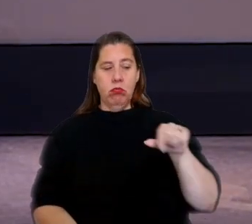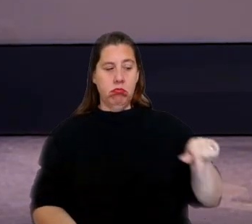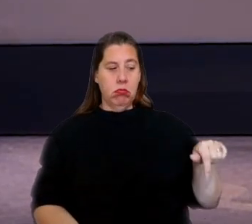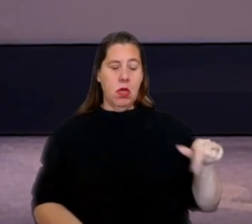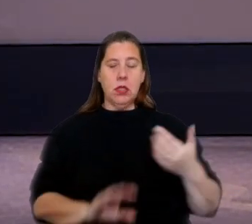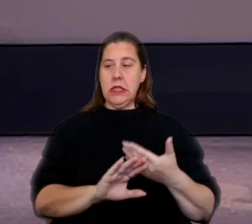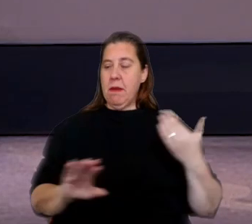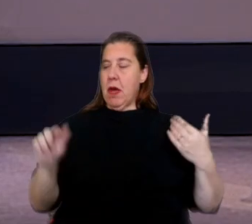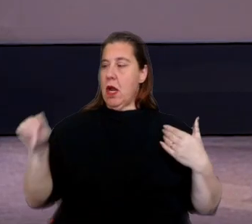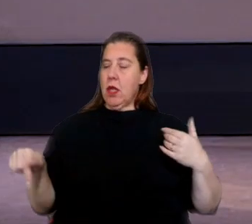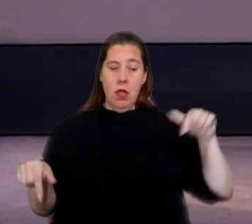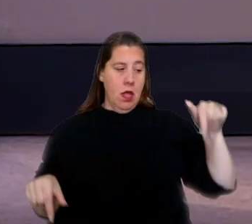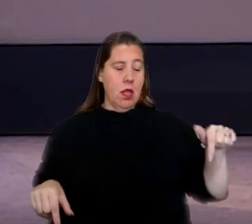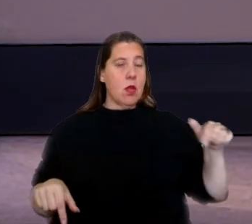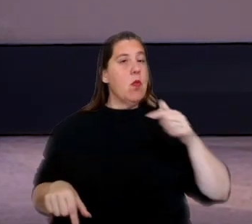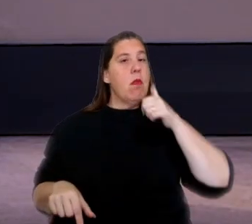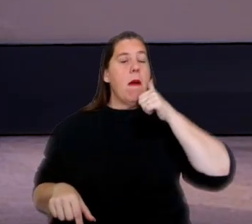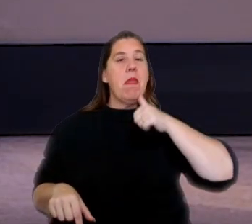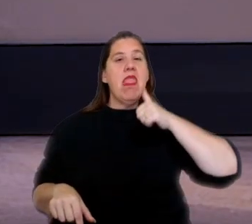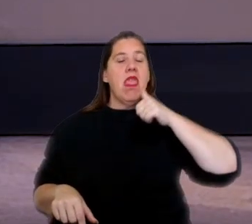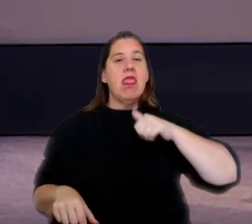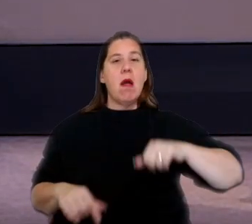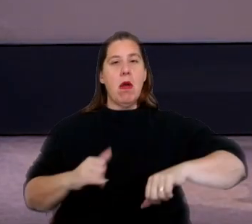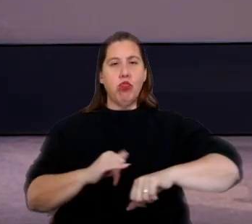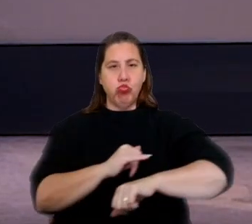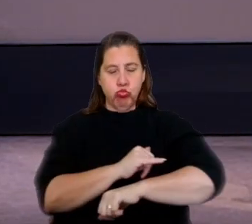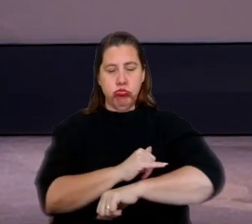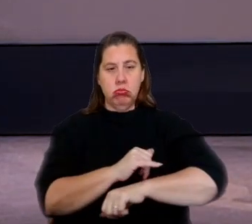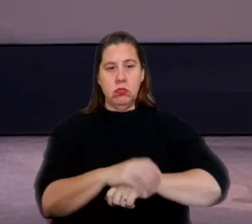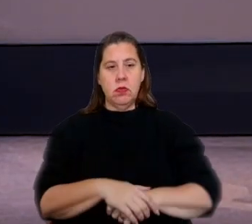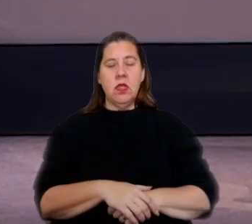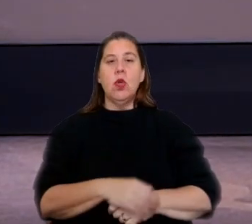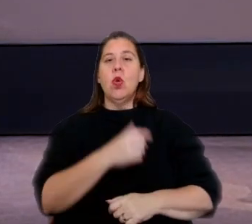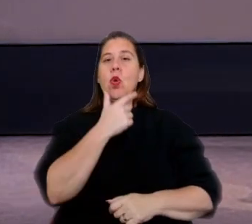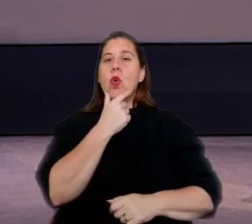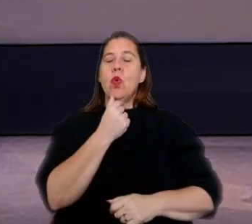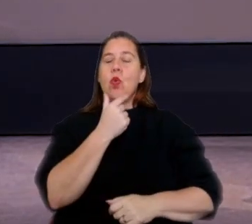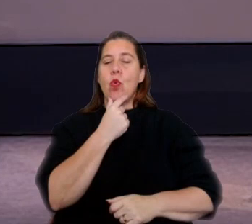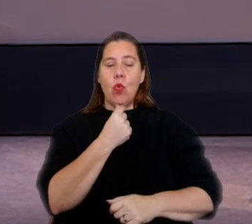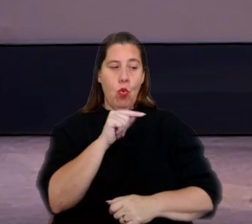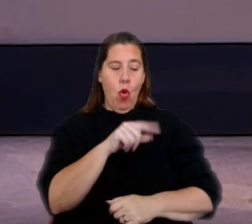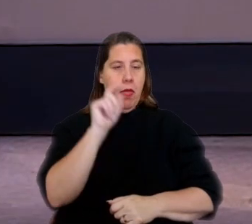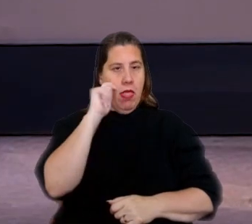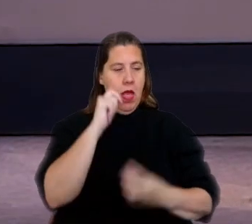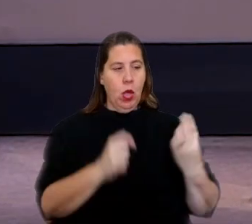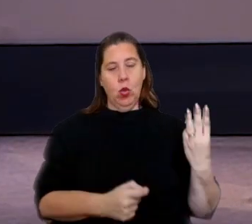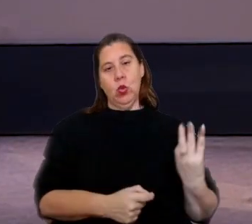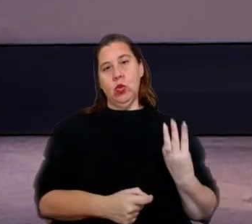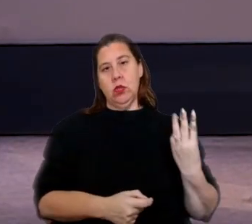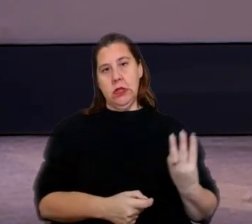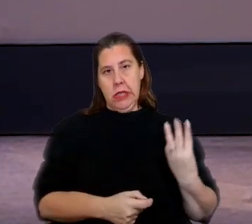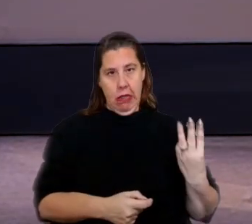do Remy. O Remy tá com uma garota, que é uma garota mais gorda, se eu não me engano, e um rapaz negro. Eu